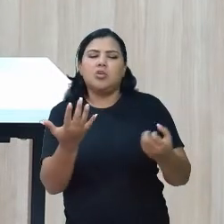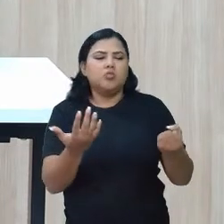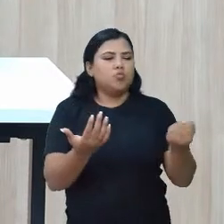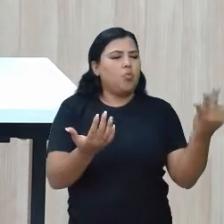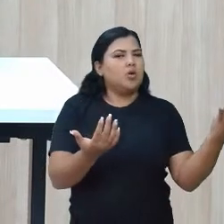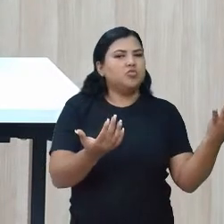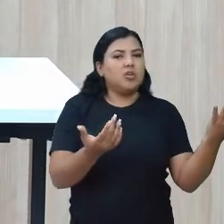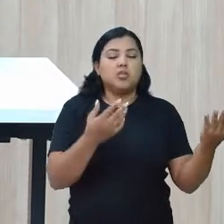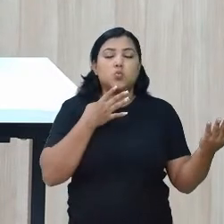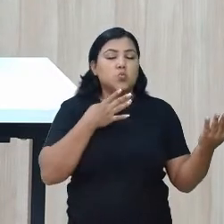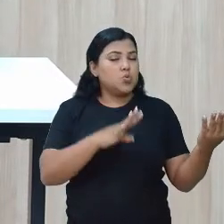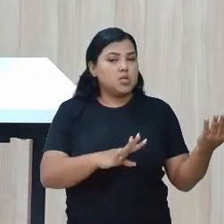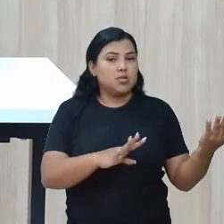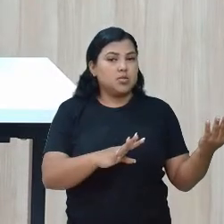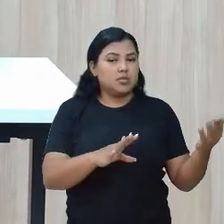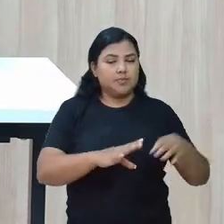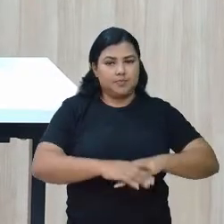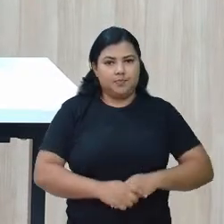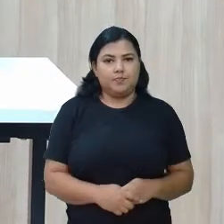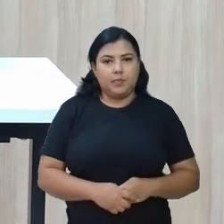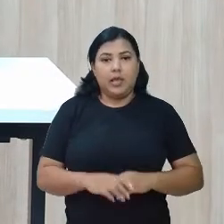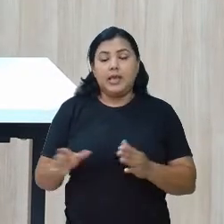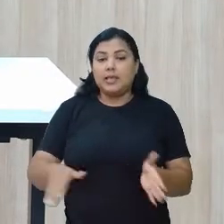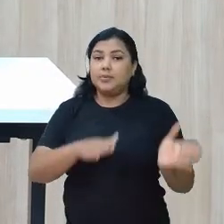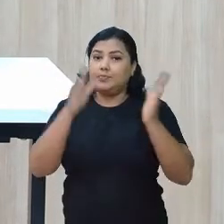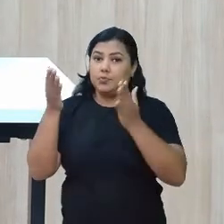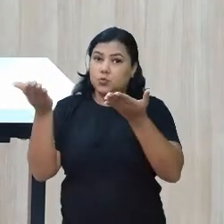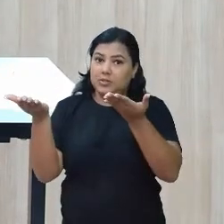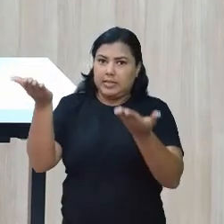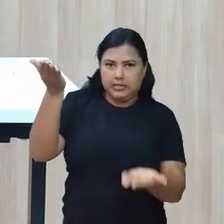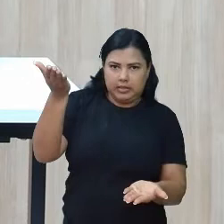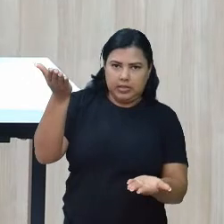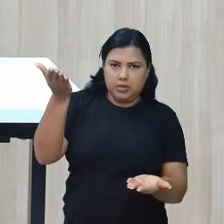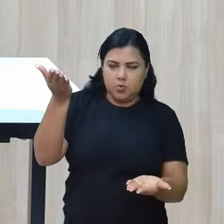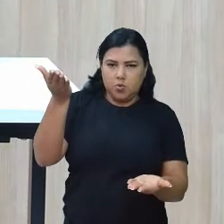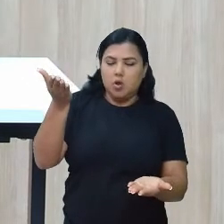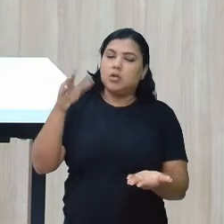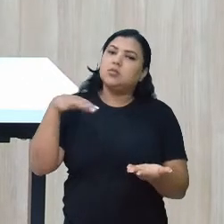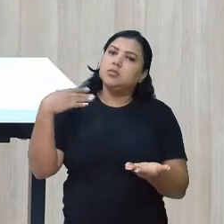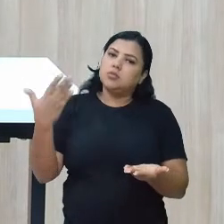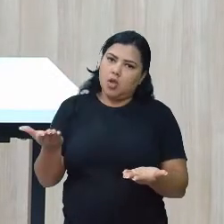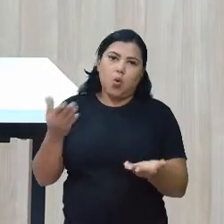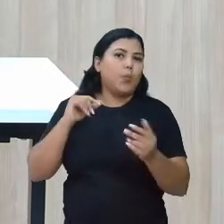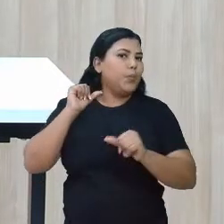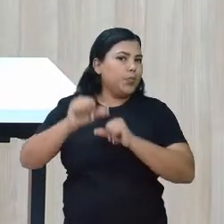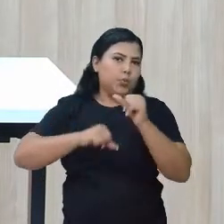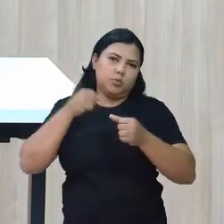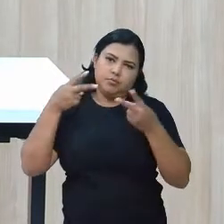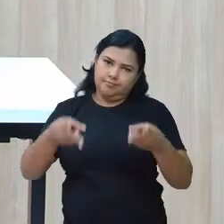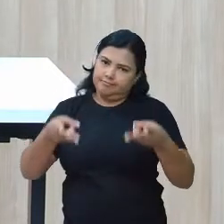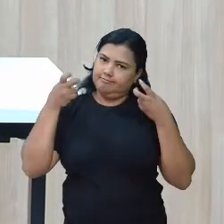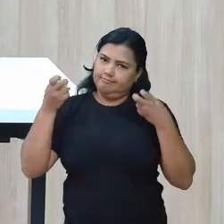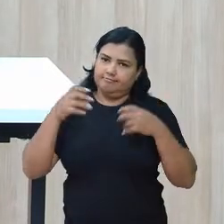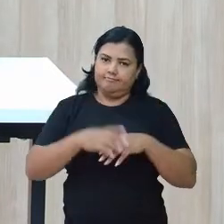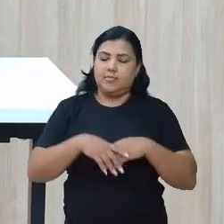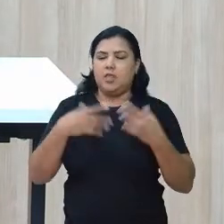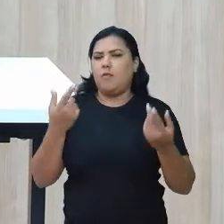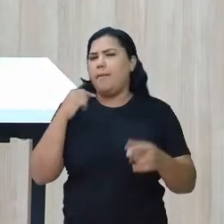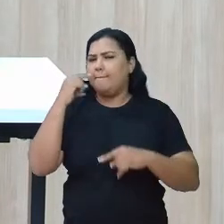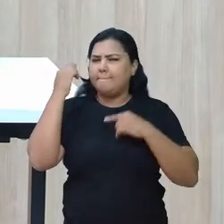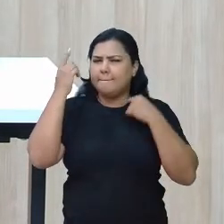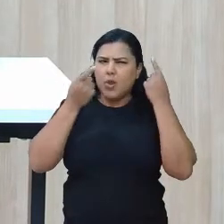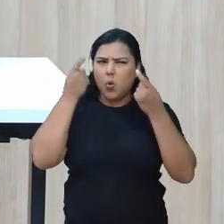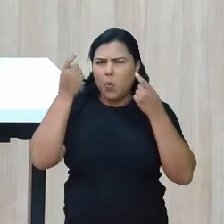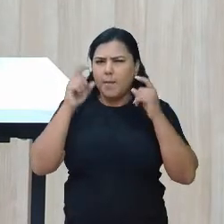quantidade desconhecida que se transformou numa letra. Na questão do desequilíbrio, já muda a minha percepção. A gente não vai se preocupar mais